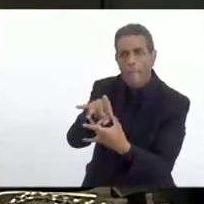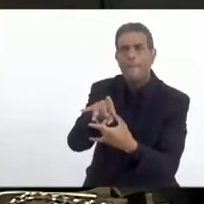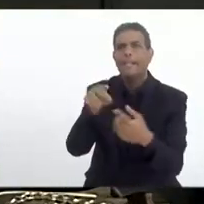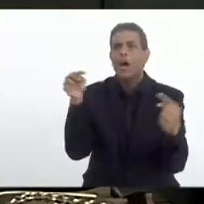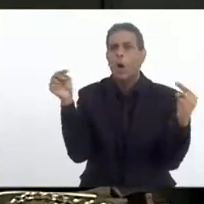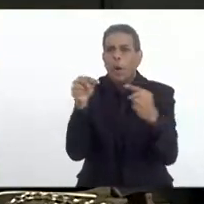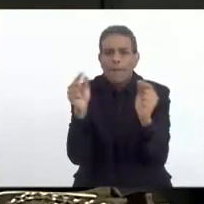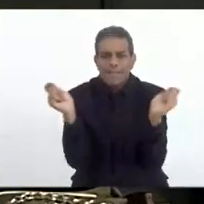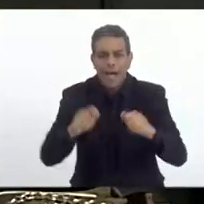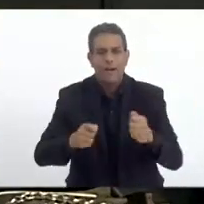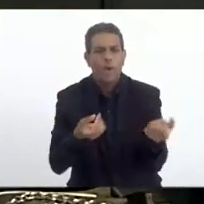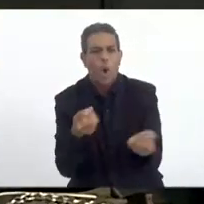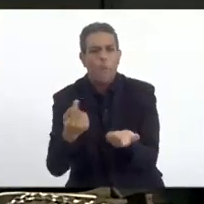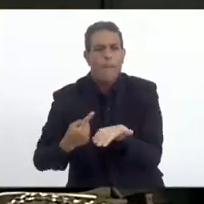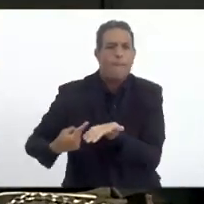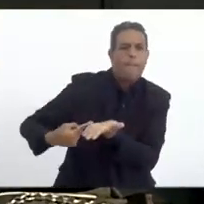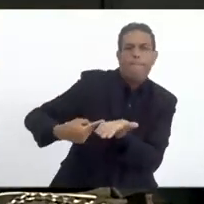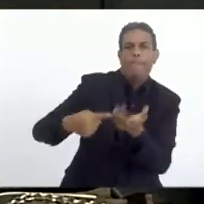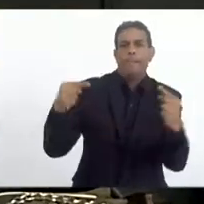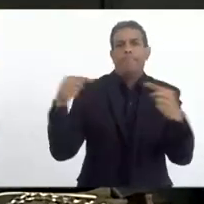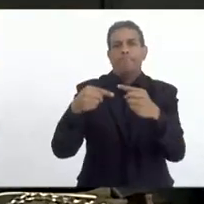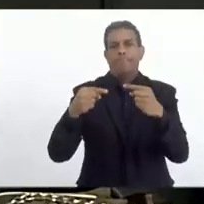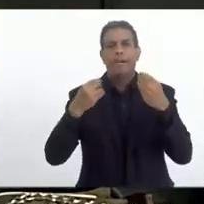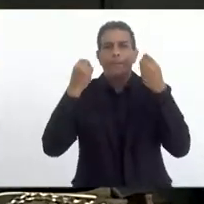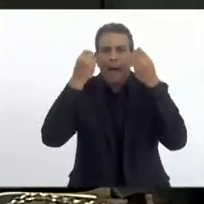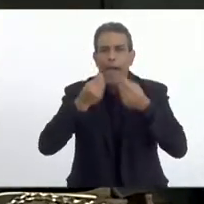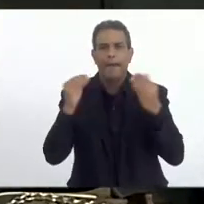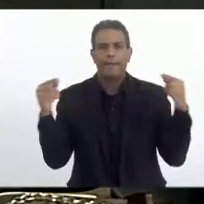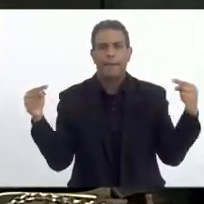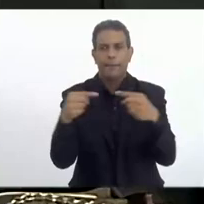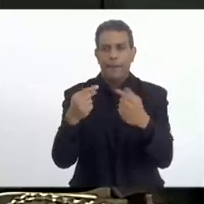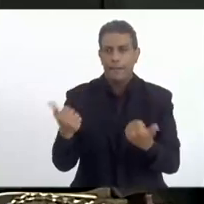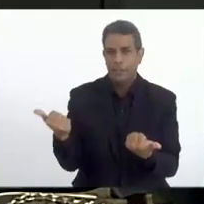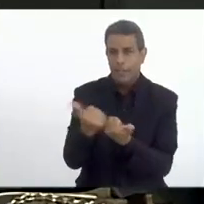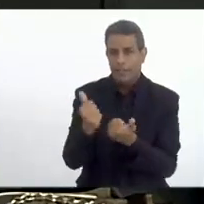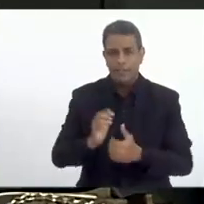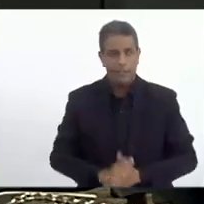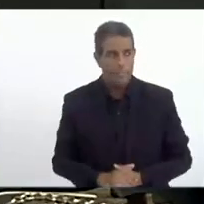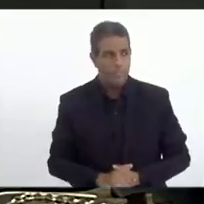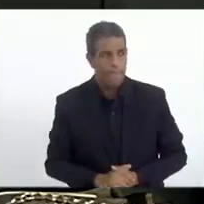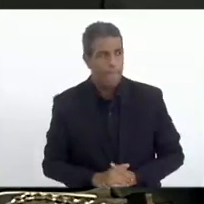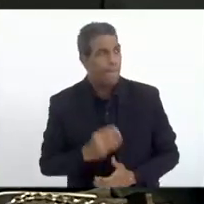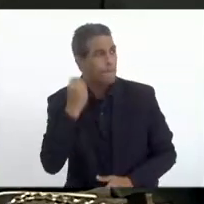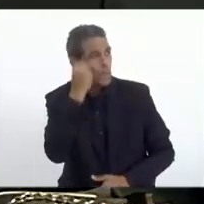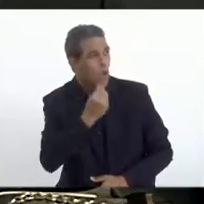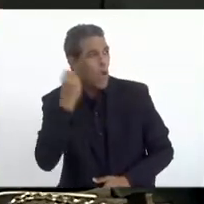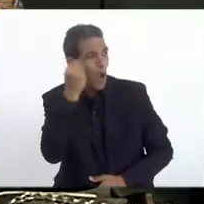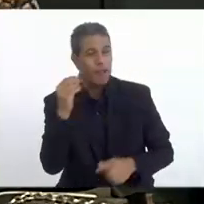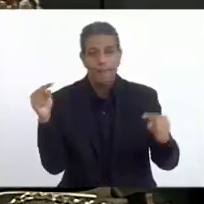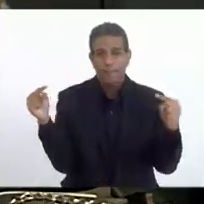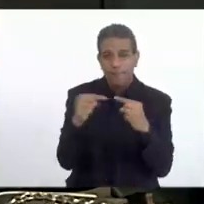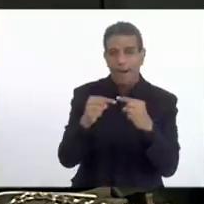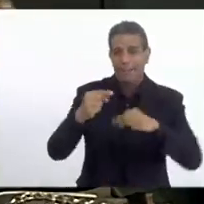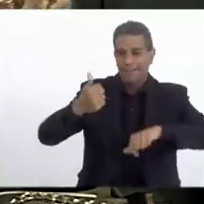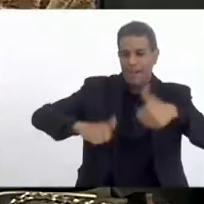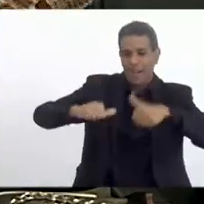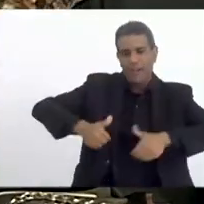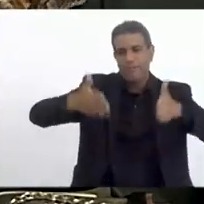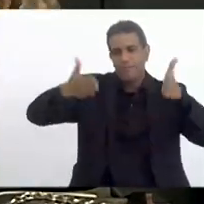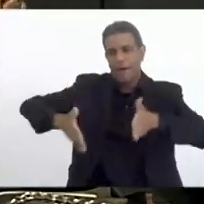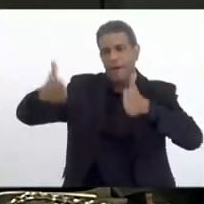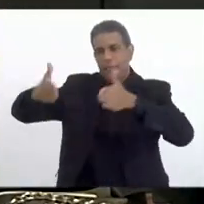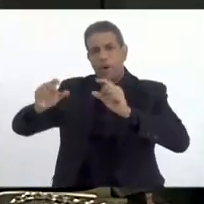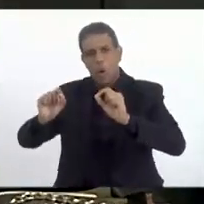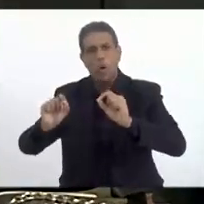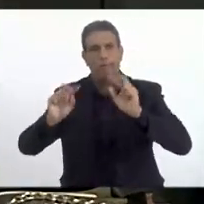existe uma parceria de especialista com assistente. O assistente é aquele que fica na linha de frente,